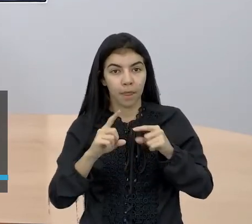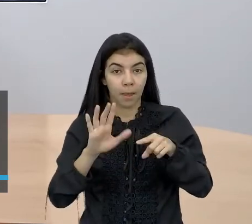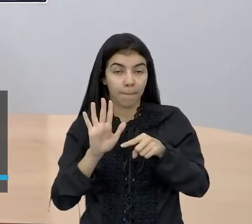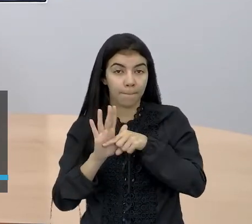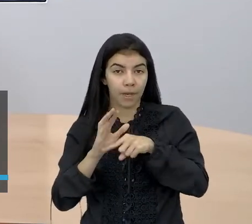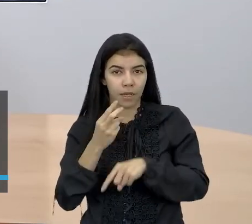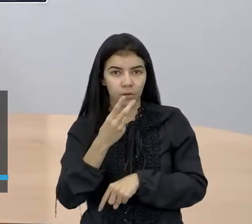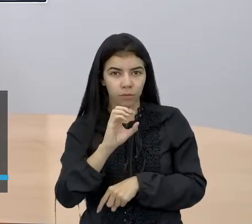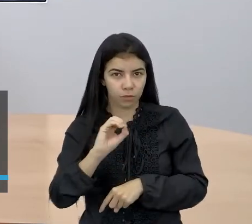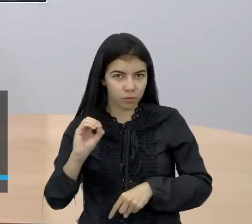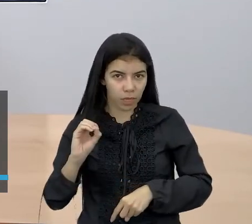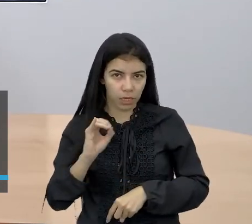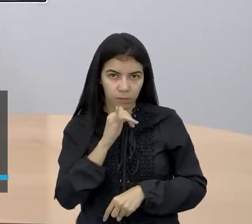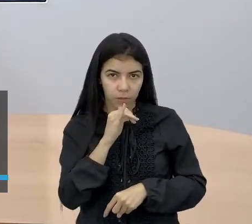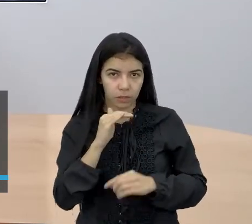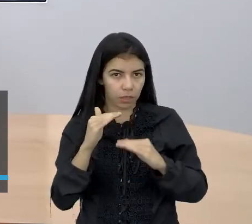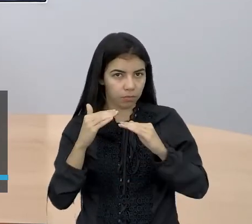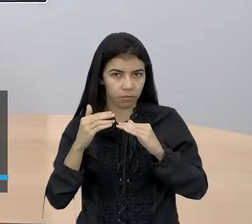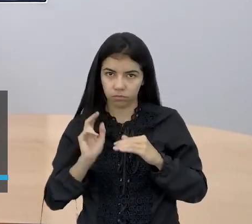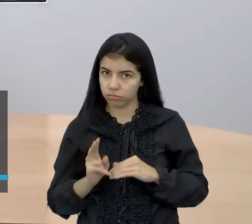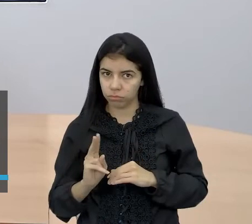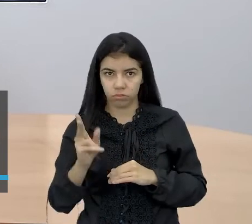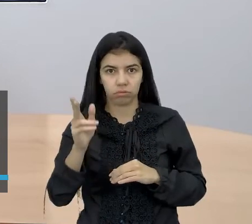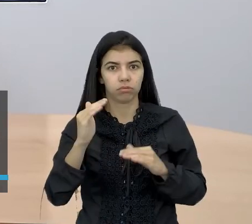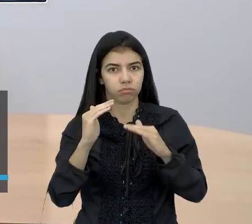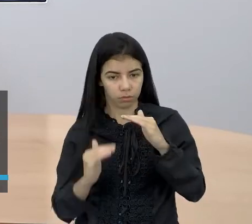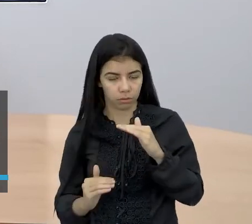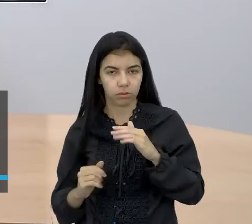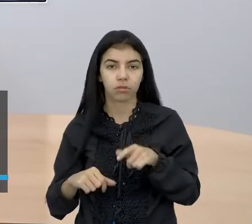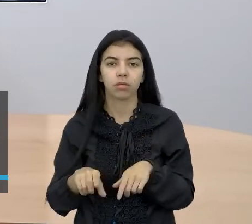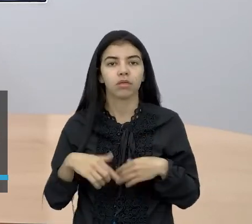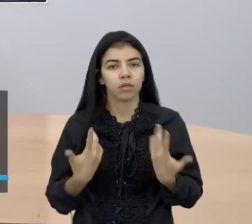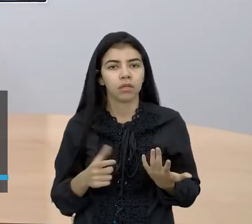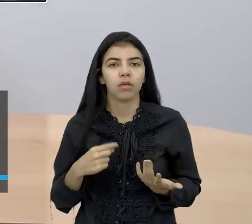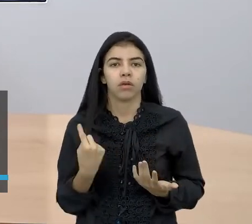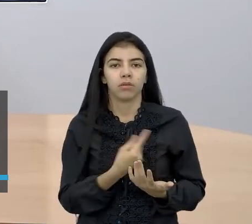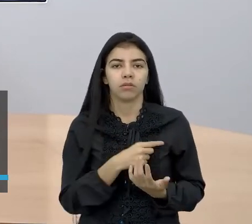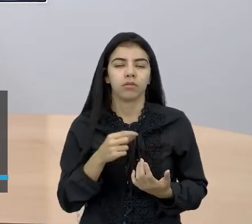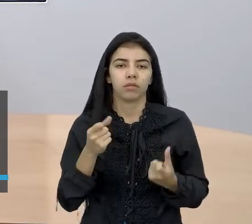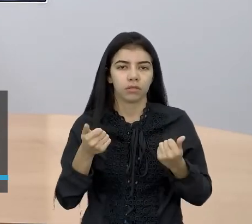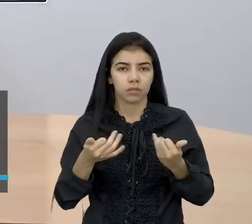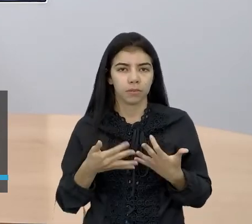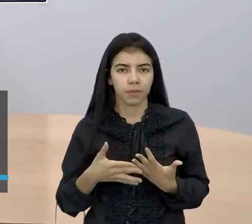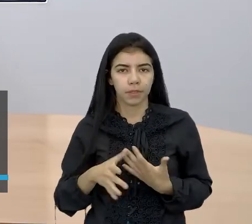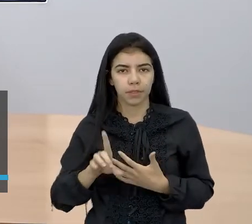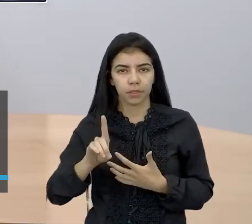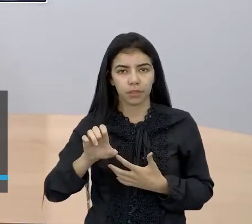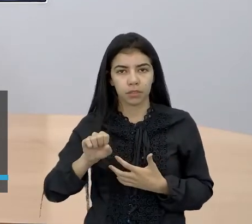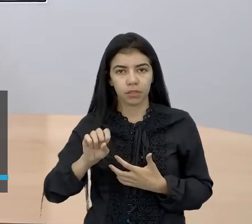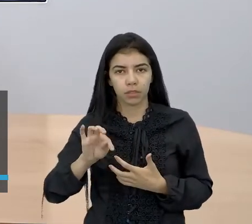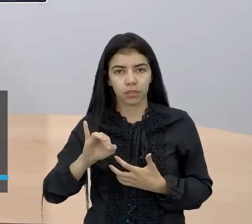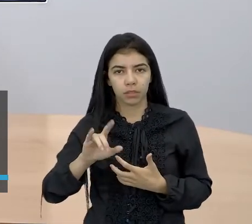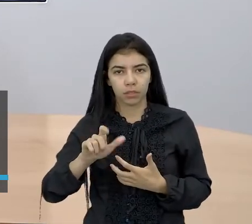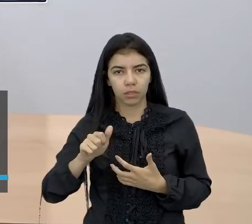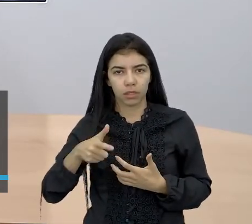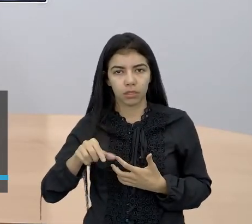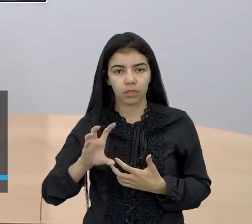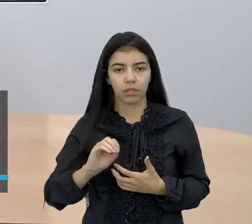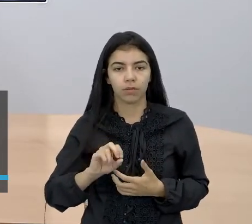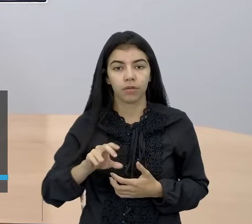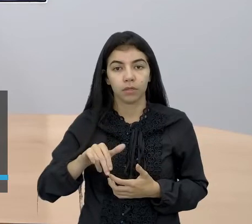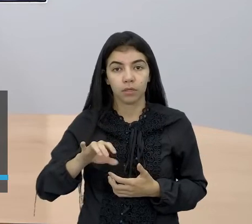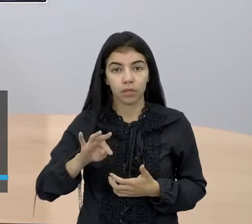graus Celsius, e por aí vai, tá certo? Então, é isso quando a gente fala a destilação. Então, por exemplo, para obter nitrogênio